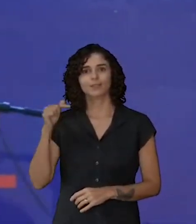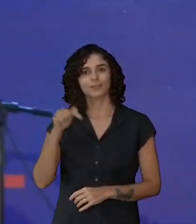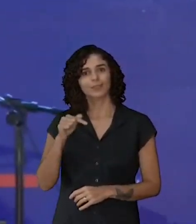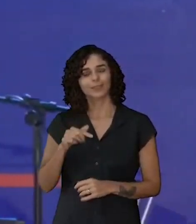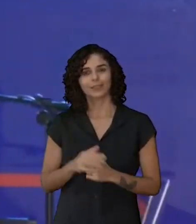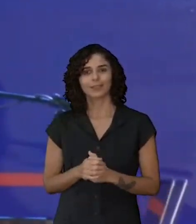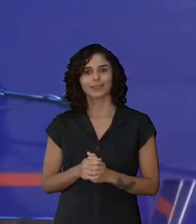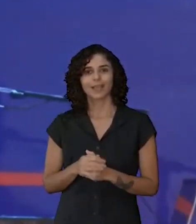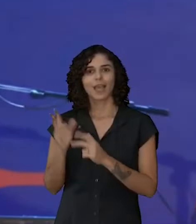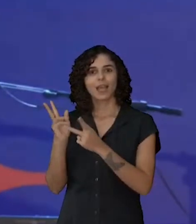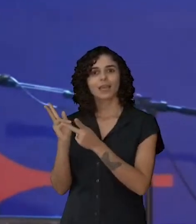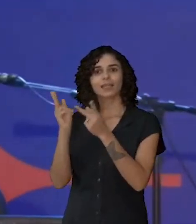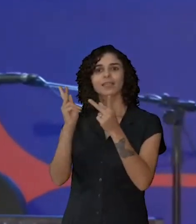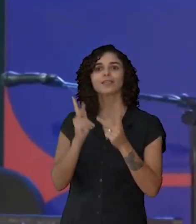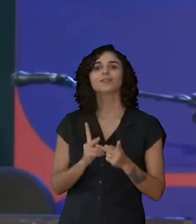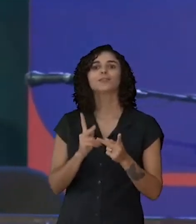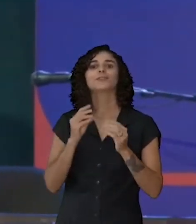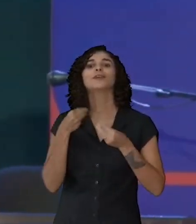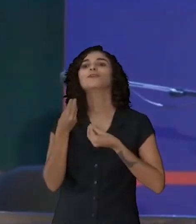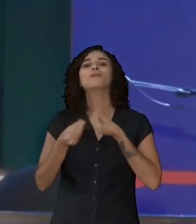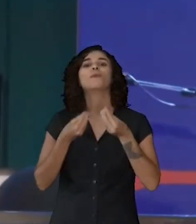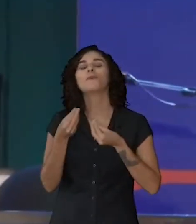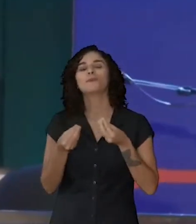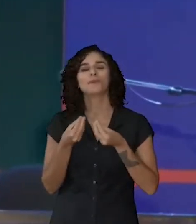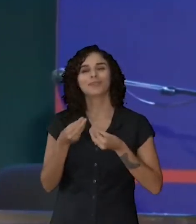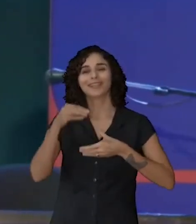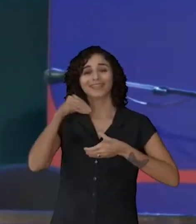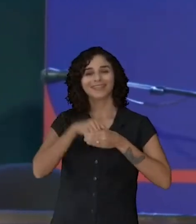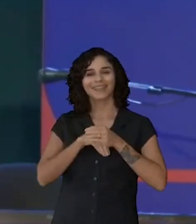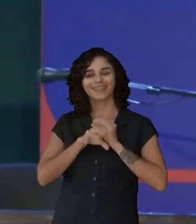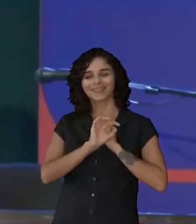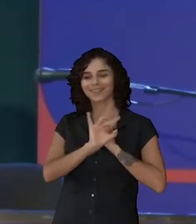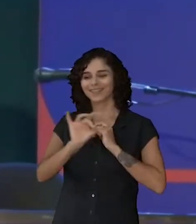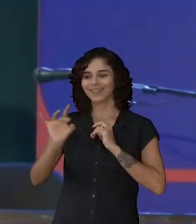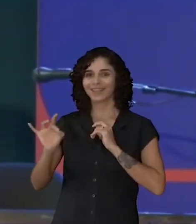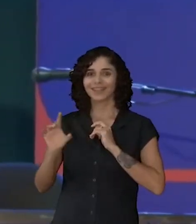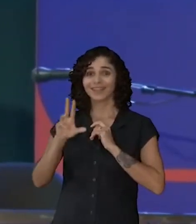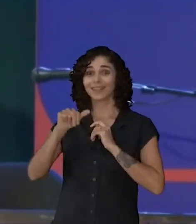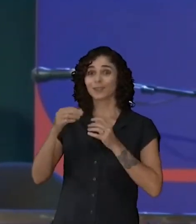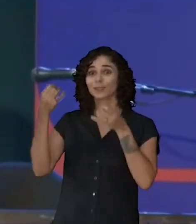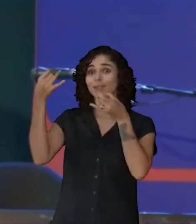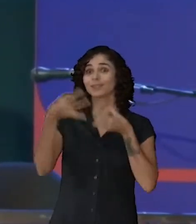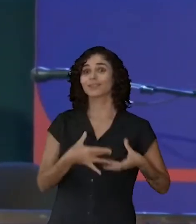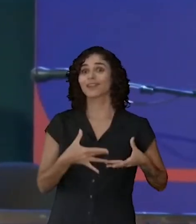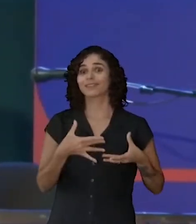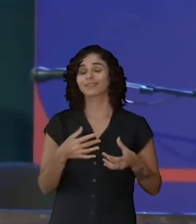trouxeram coisas da sua antiga agenda, e nunca deixaram.